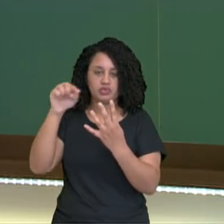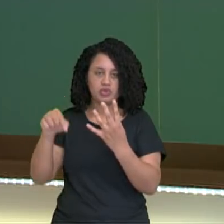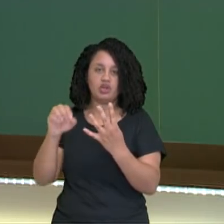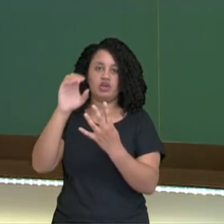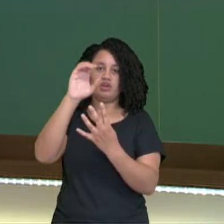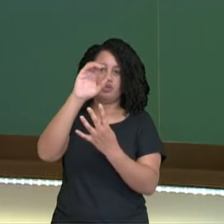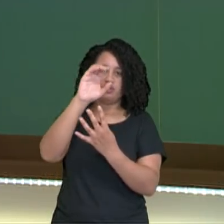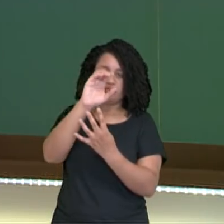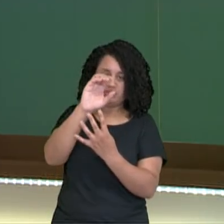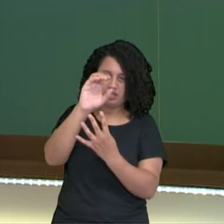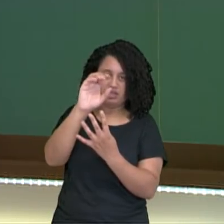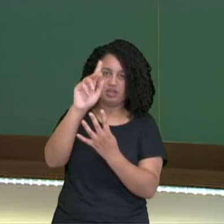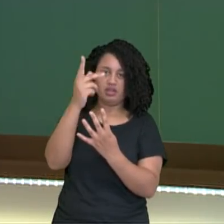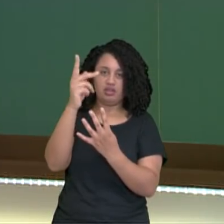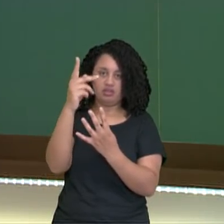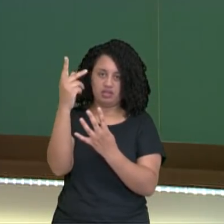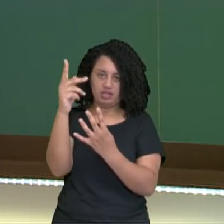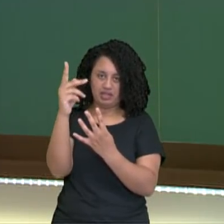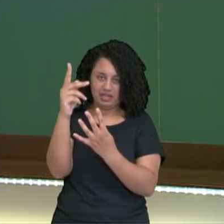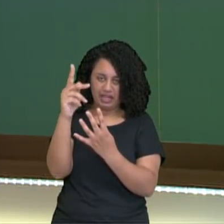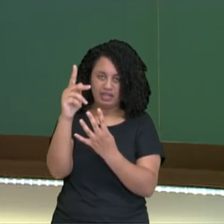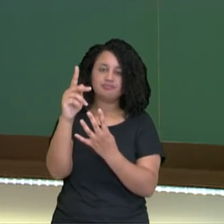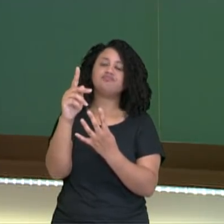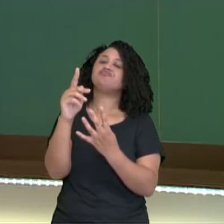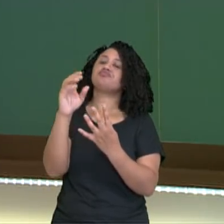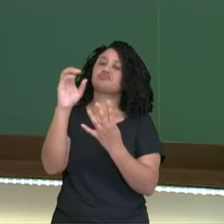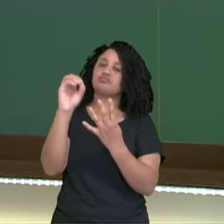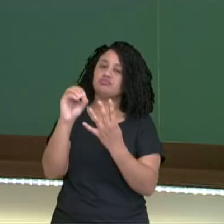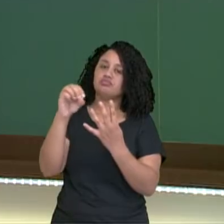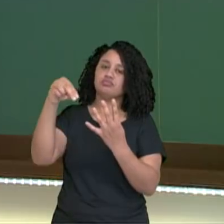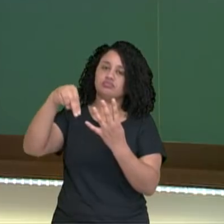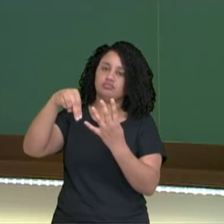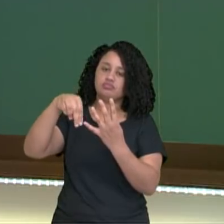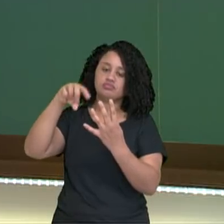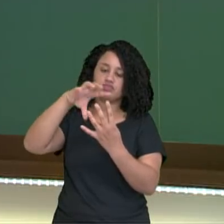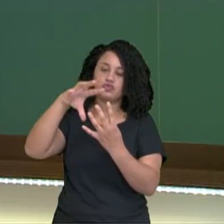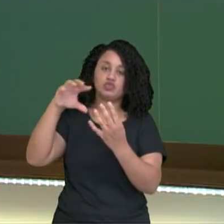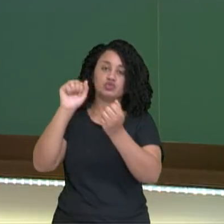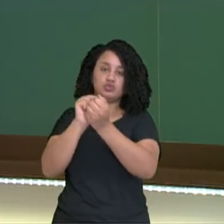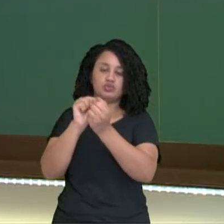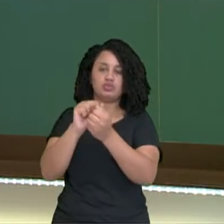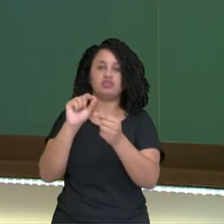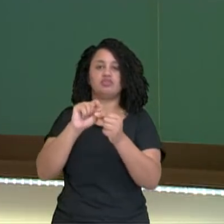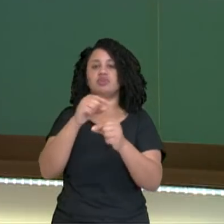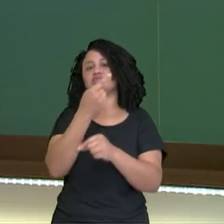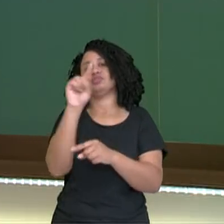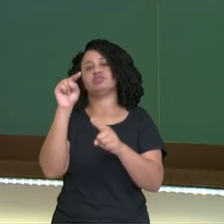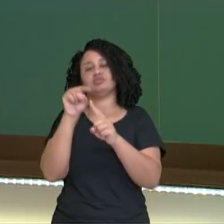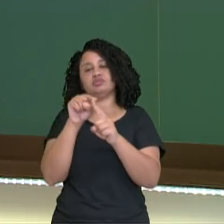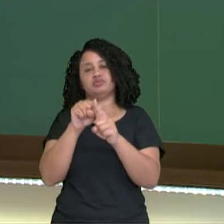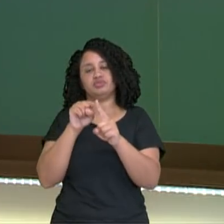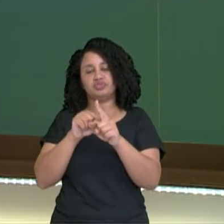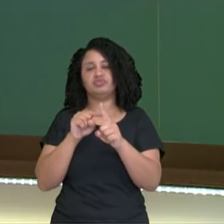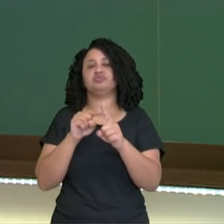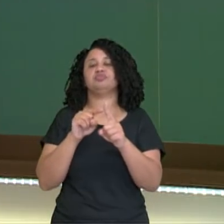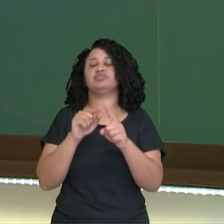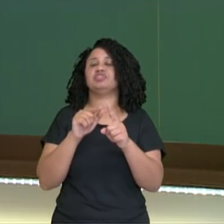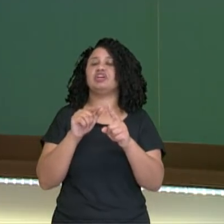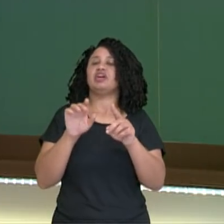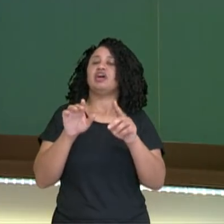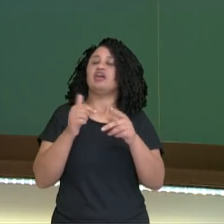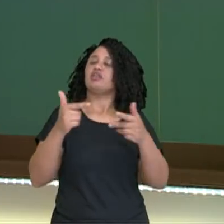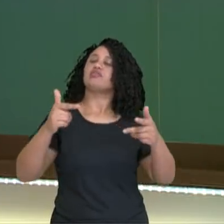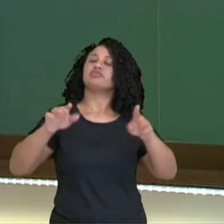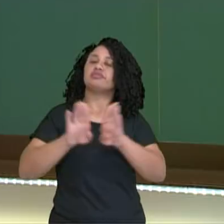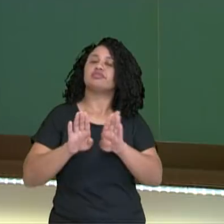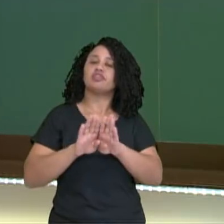essas espécies, o carbono também forma outros tipos de compostos, como aminoácidos, que é extremamente importante para o nosso